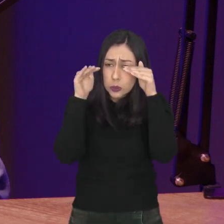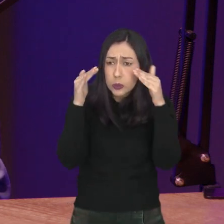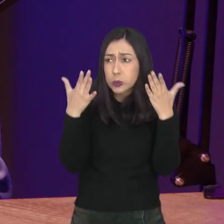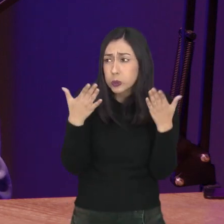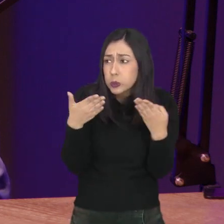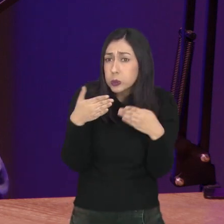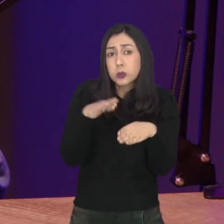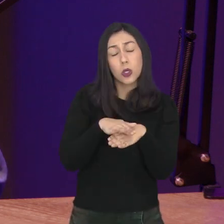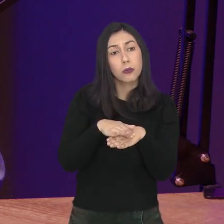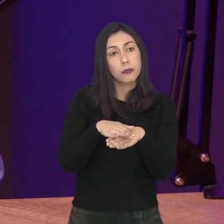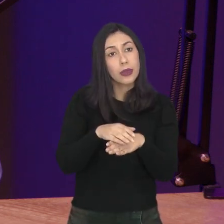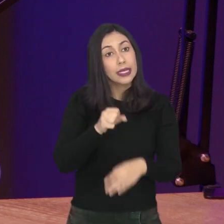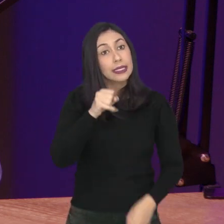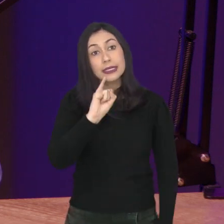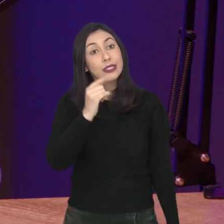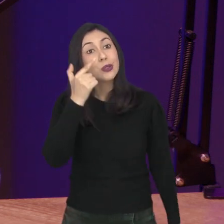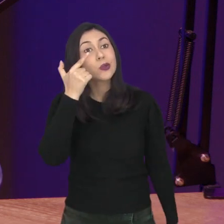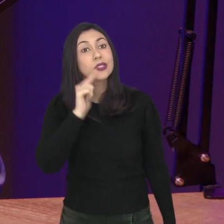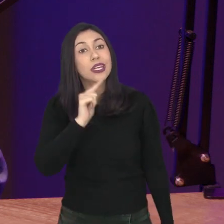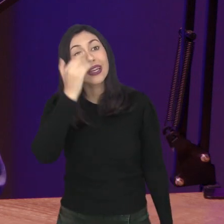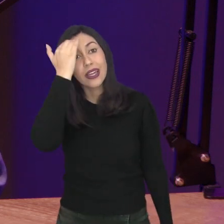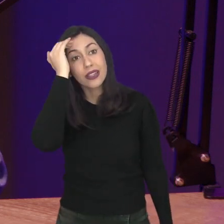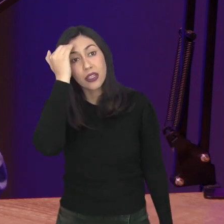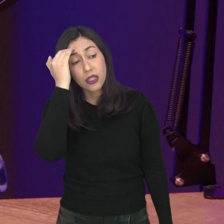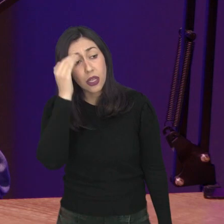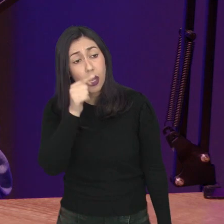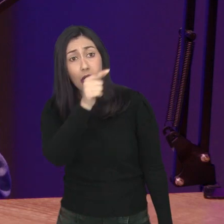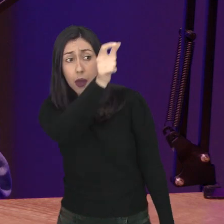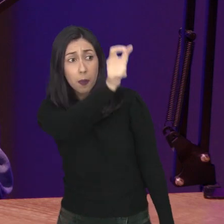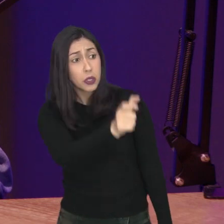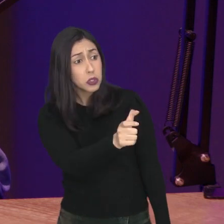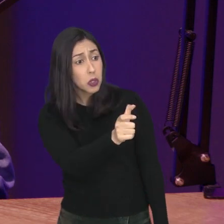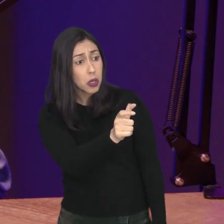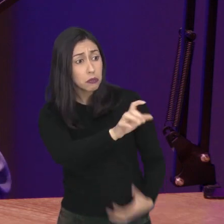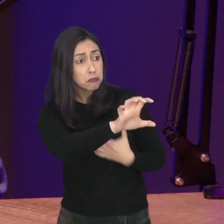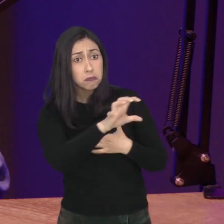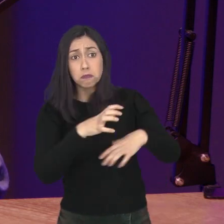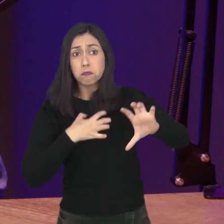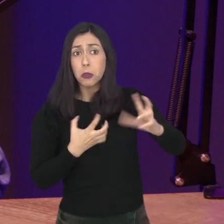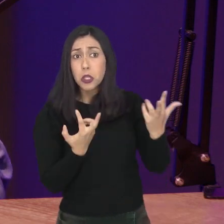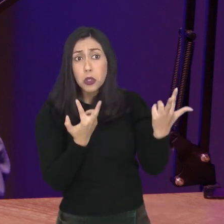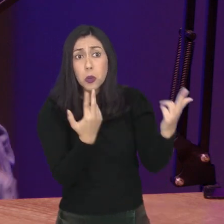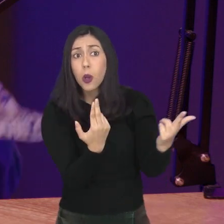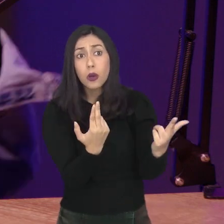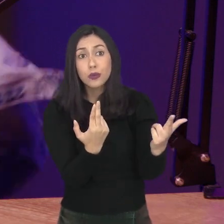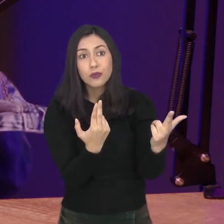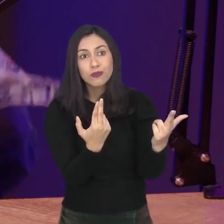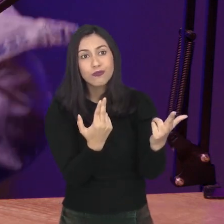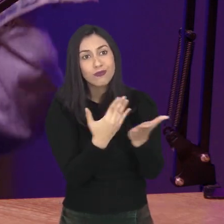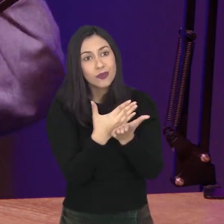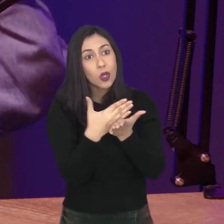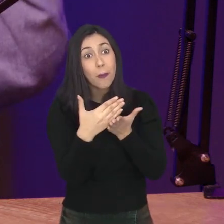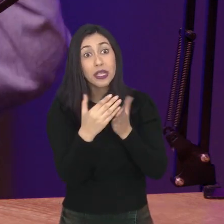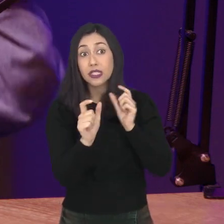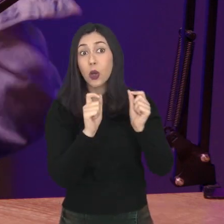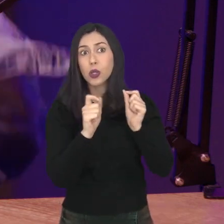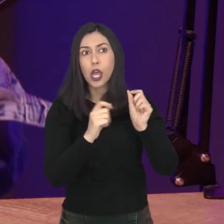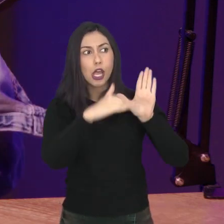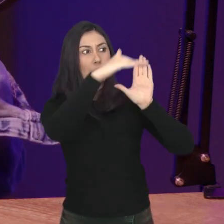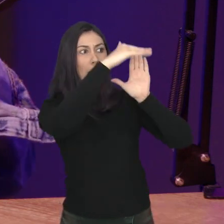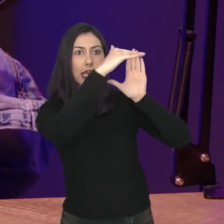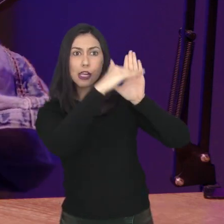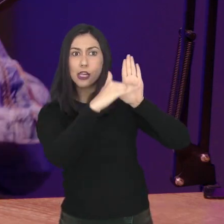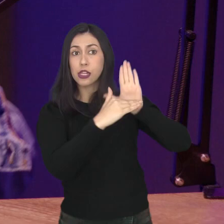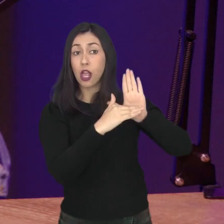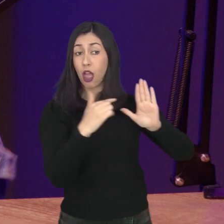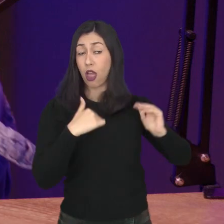a diferença, se você não sabe entender que ele também é uma pessoa assim como você acaba criando